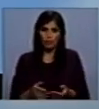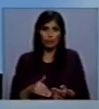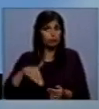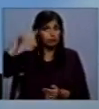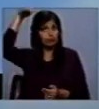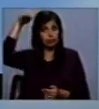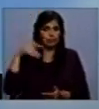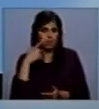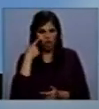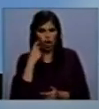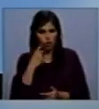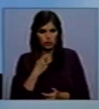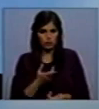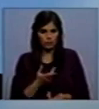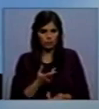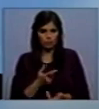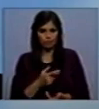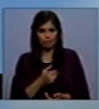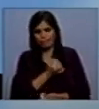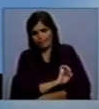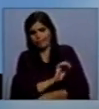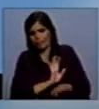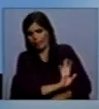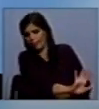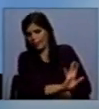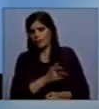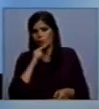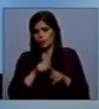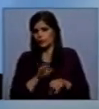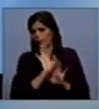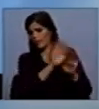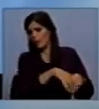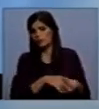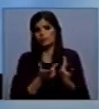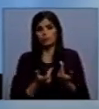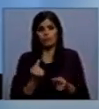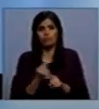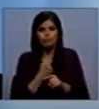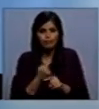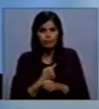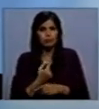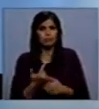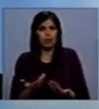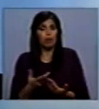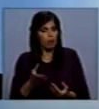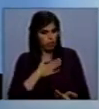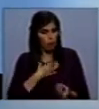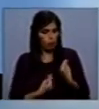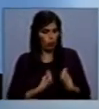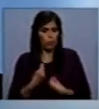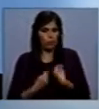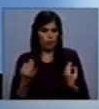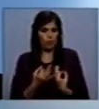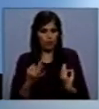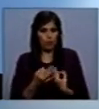notas um certo divórcio relativamente à política atualidade e isso é algo que nos preocupa daí começamos